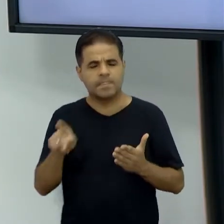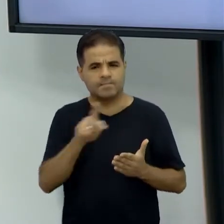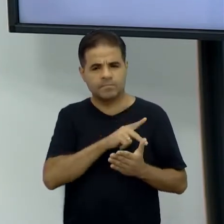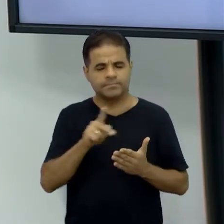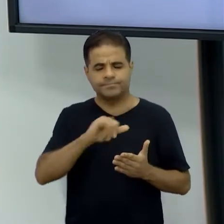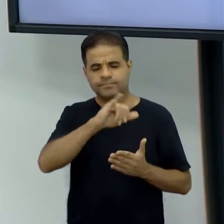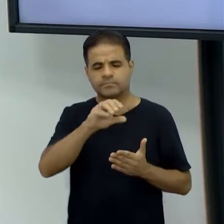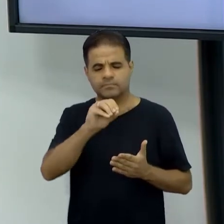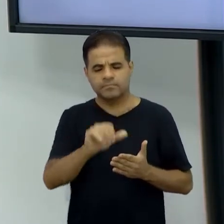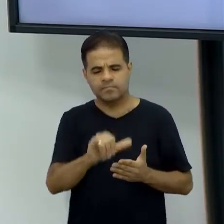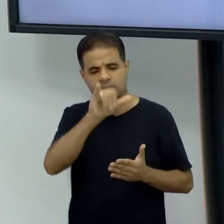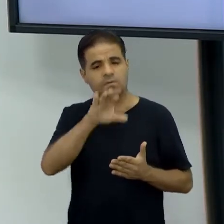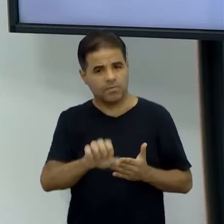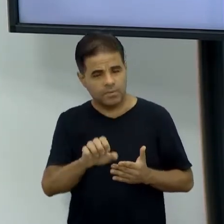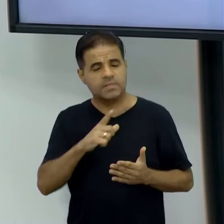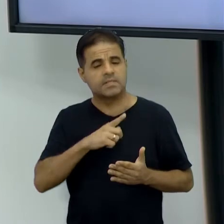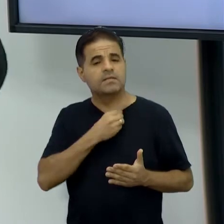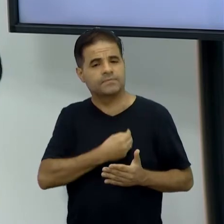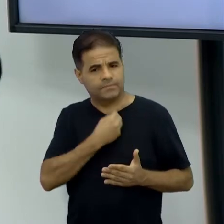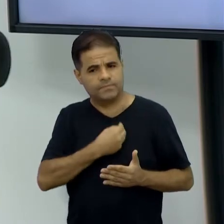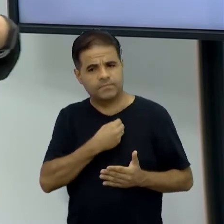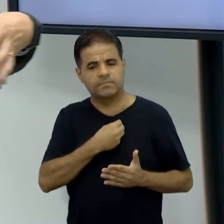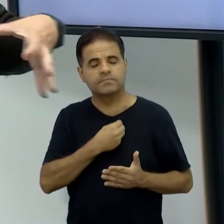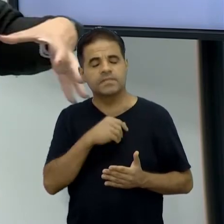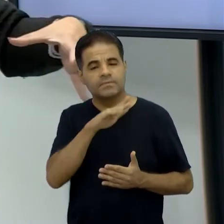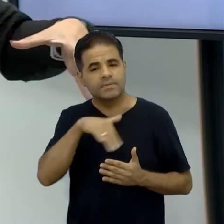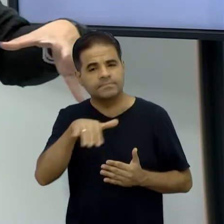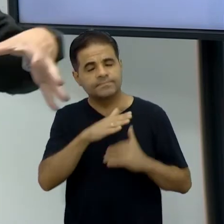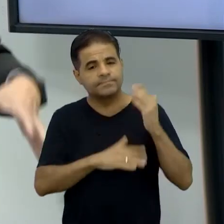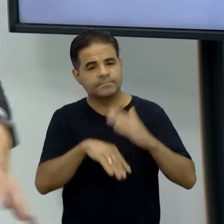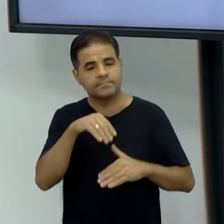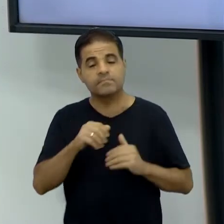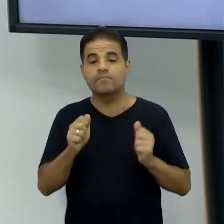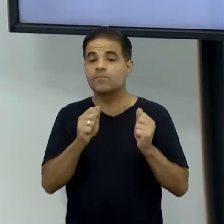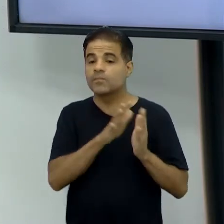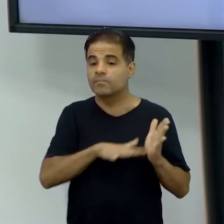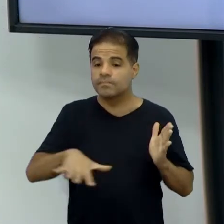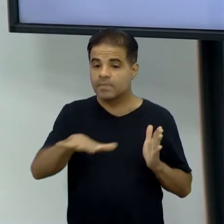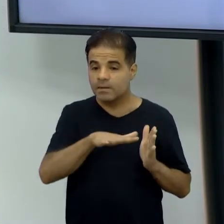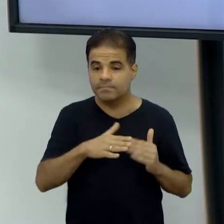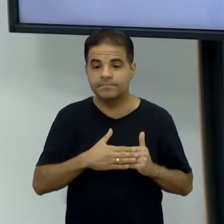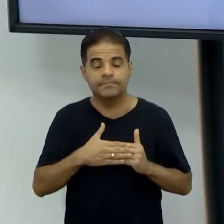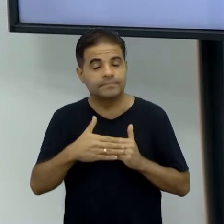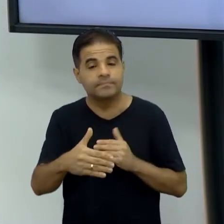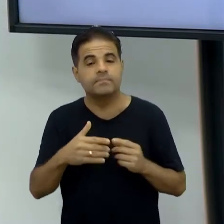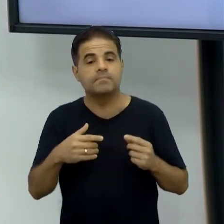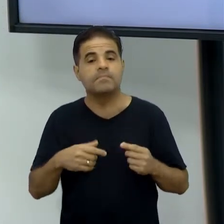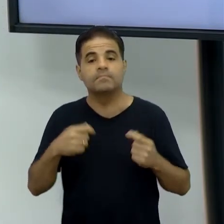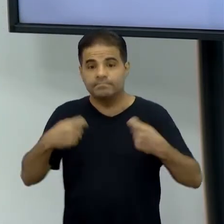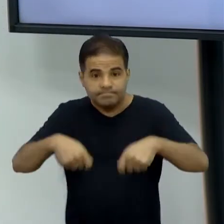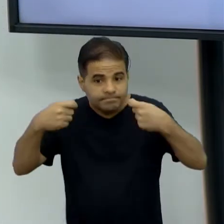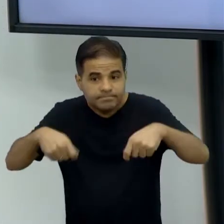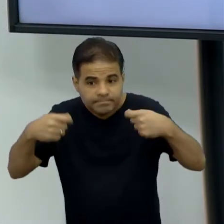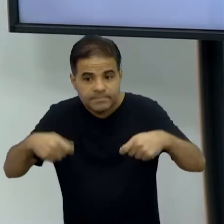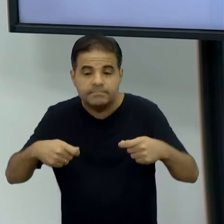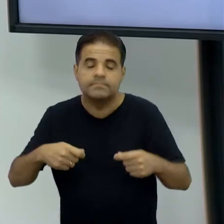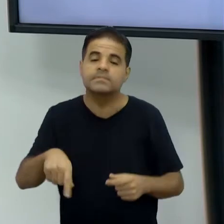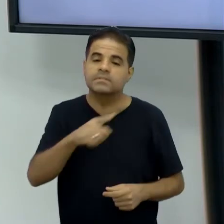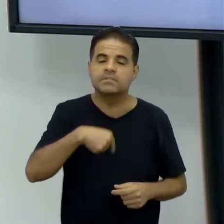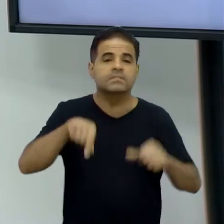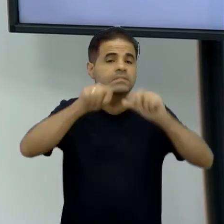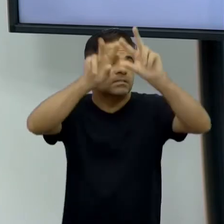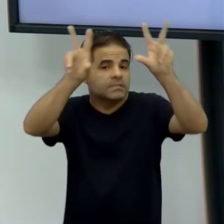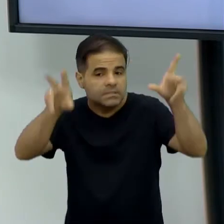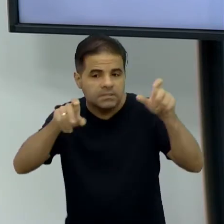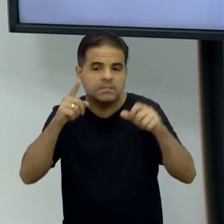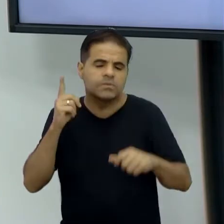Joyce participou, está ali na filmagem, do reconhecimento do espaço que você disse que é necessário, né? Da questão